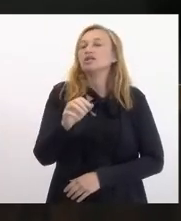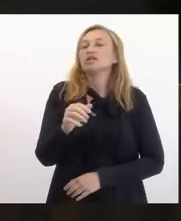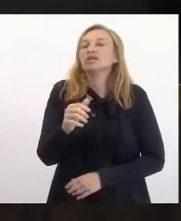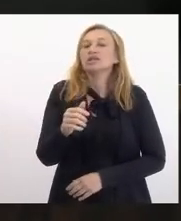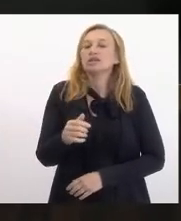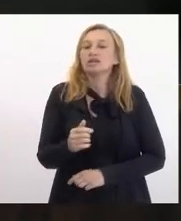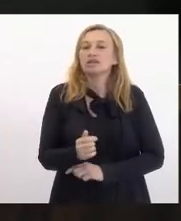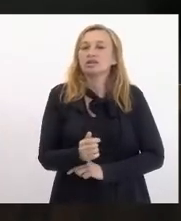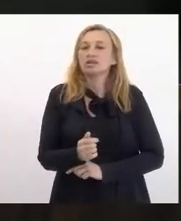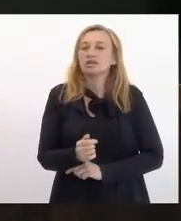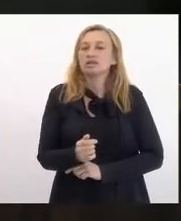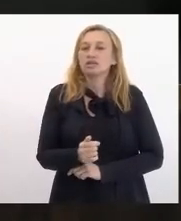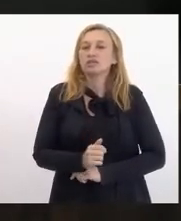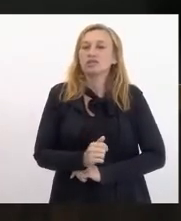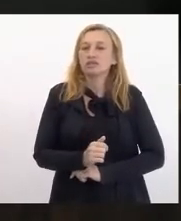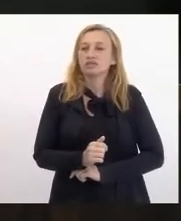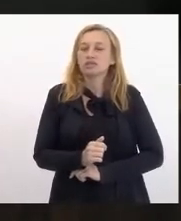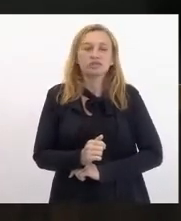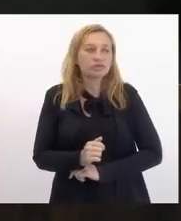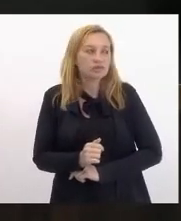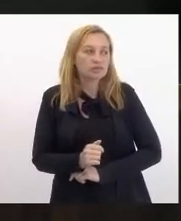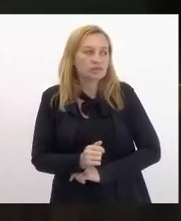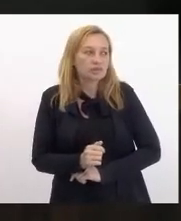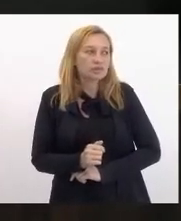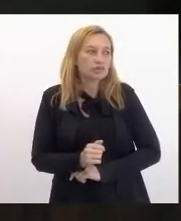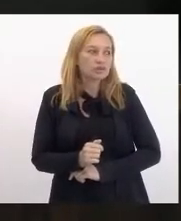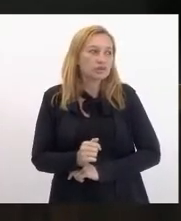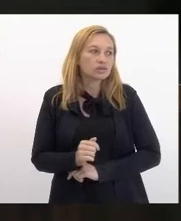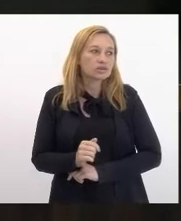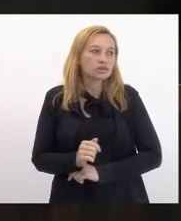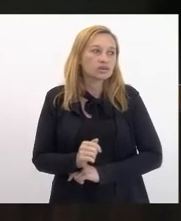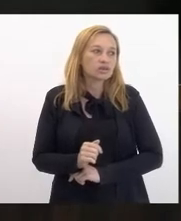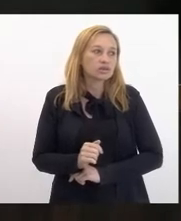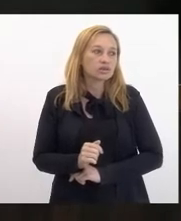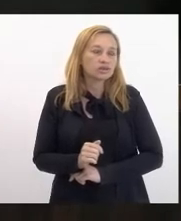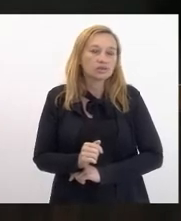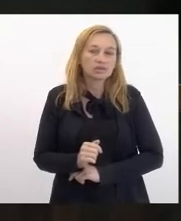6.908/2017, de 17 de outubro de 2014, que dispõe sobre procedimentos de manejo de